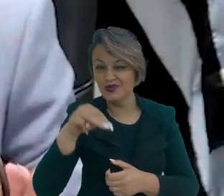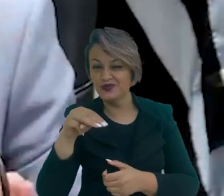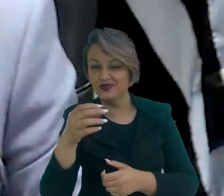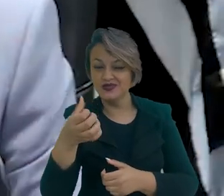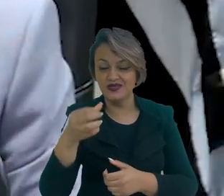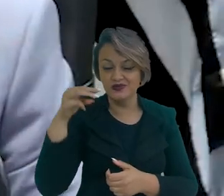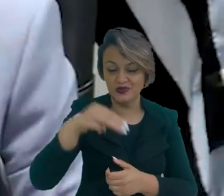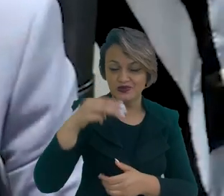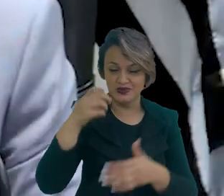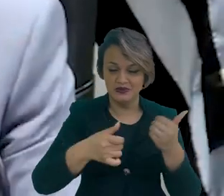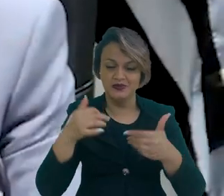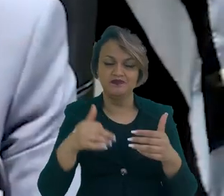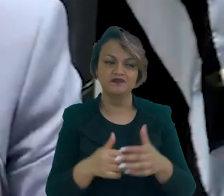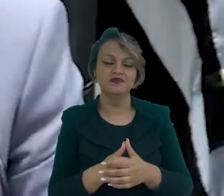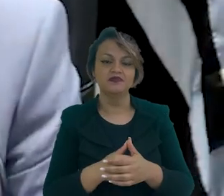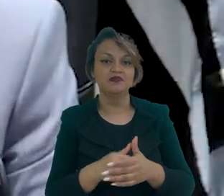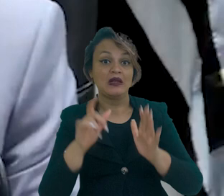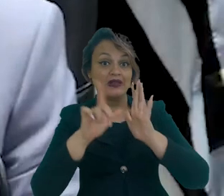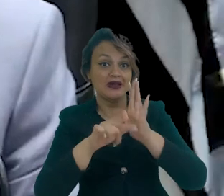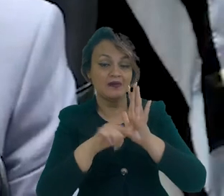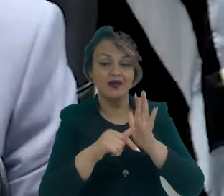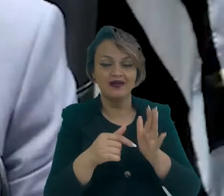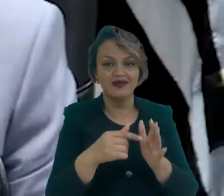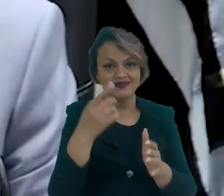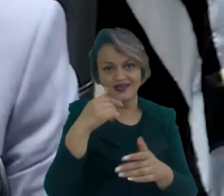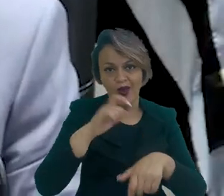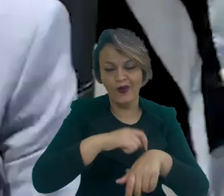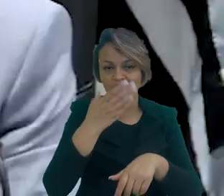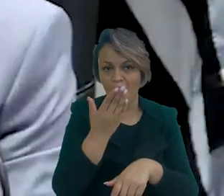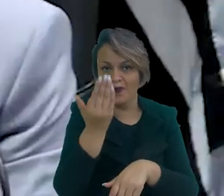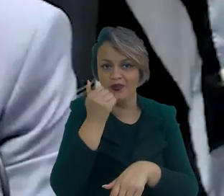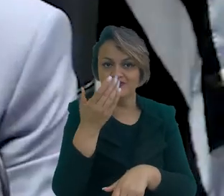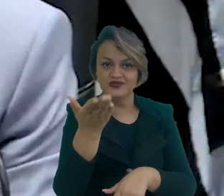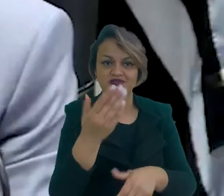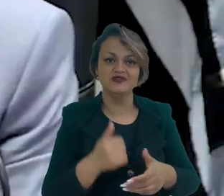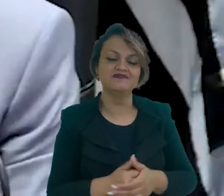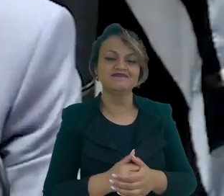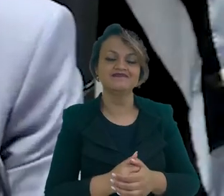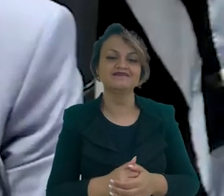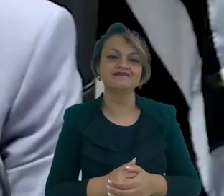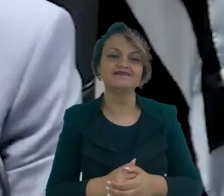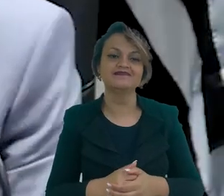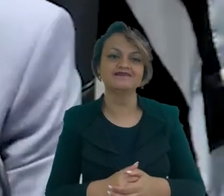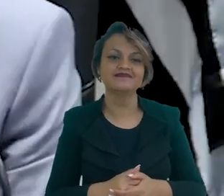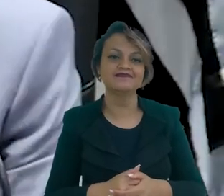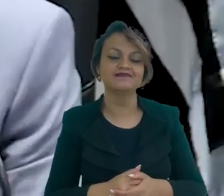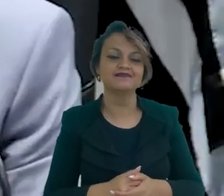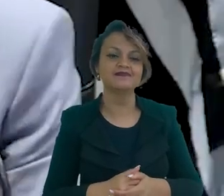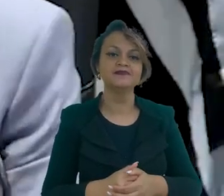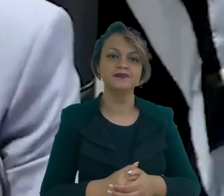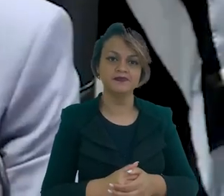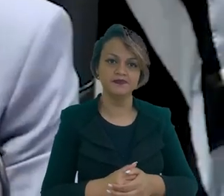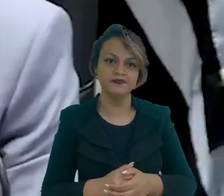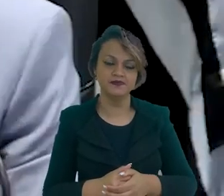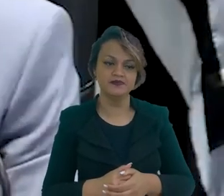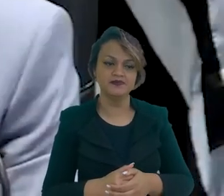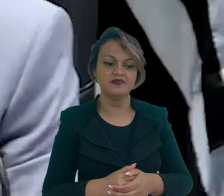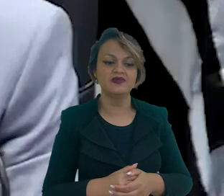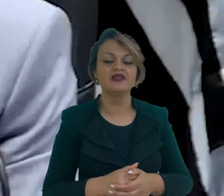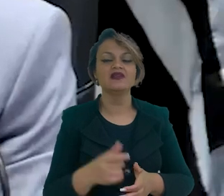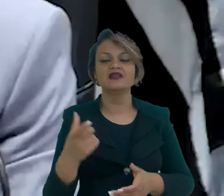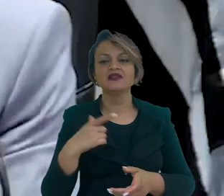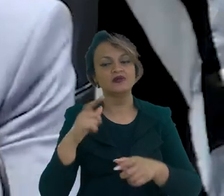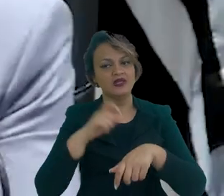mas eu vou precisar de mais uns cinco seis para não atrapalhar o almoço de ninguém e de gestão com a minha